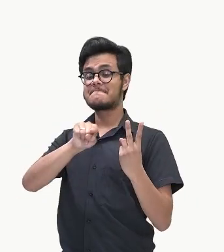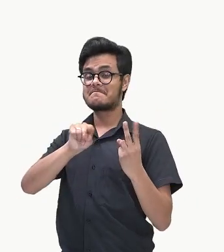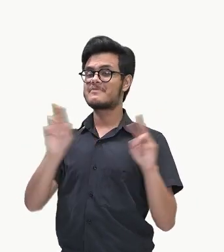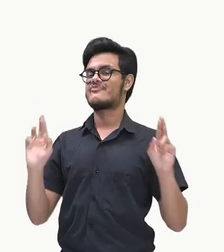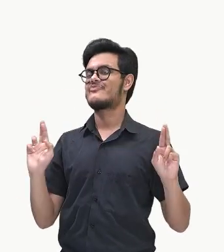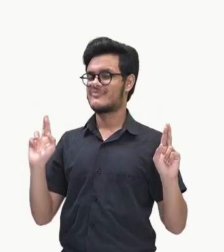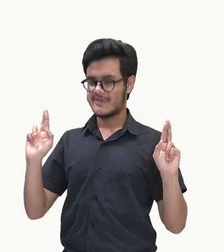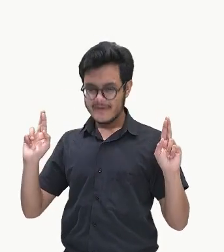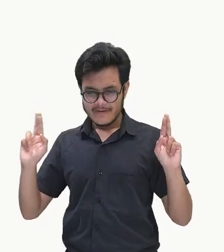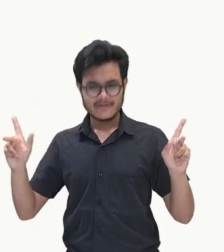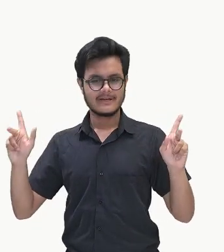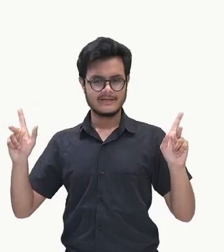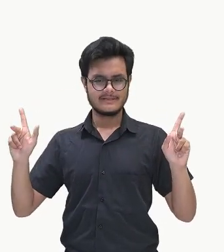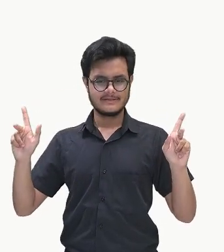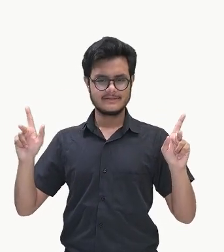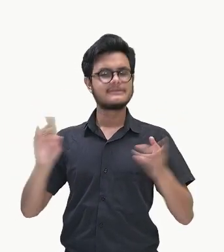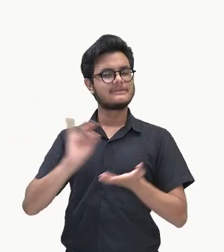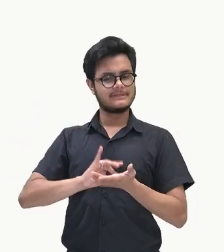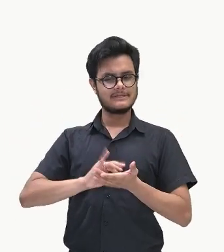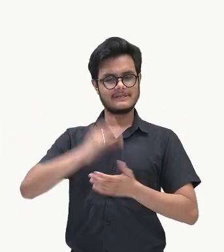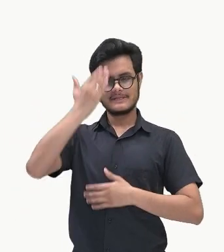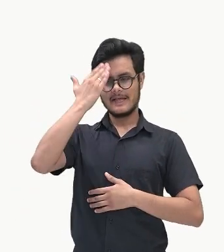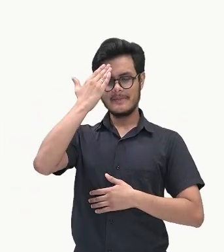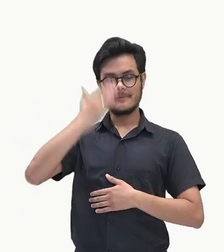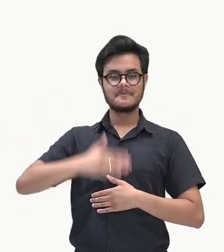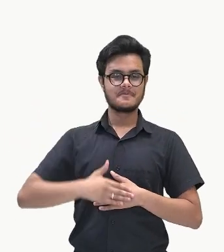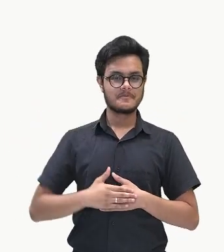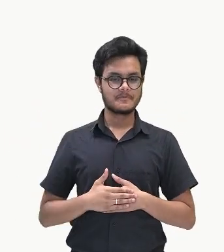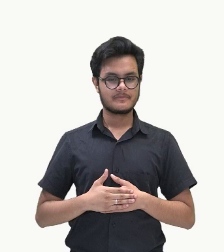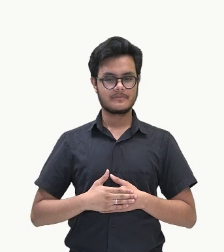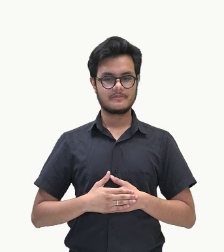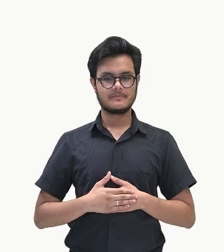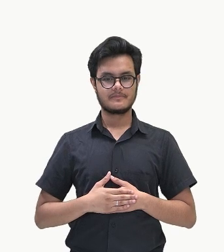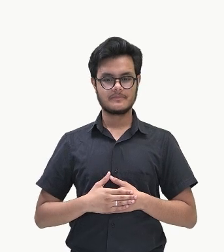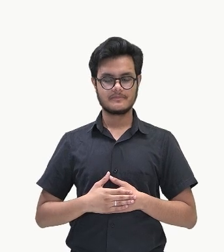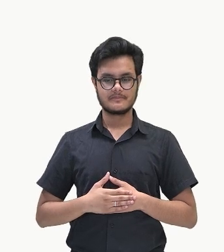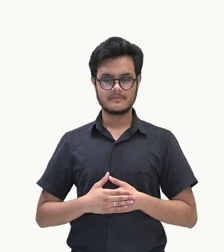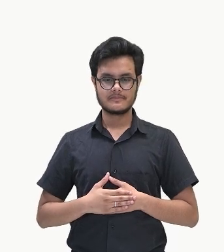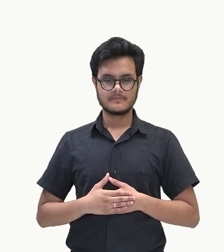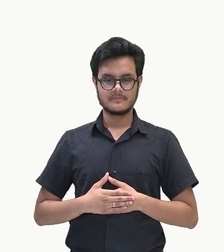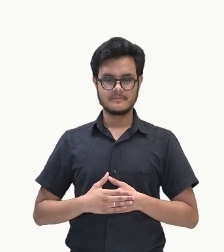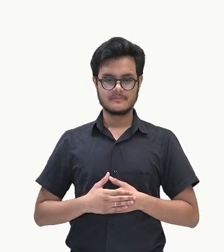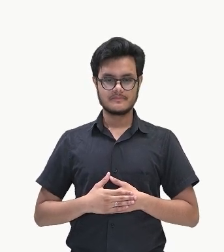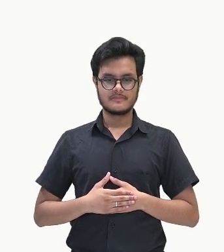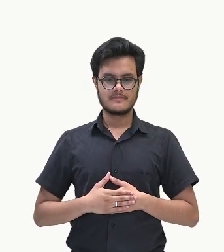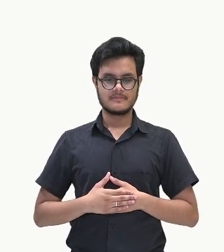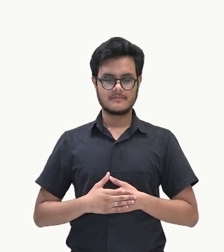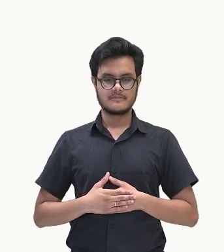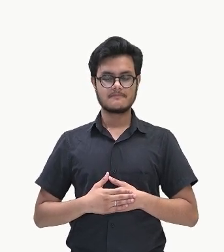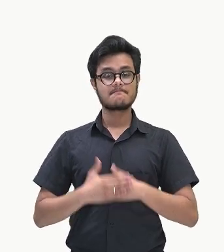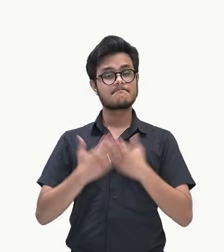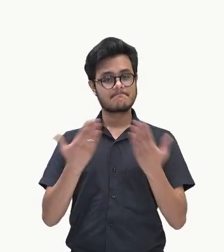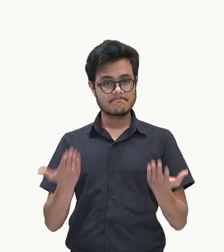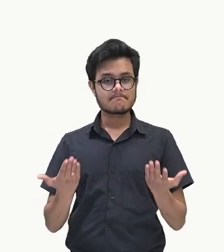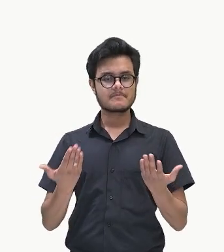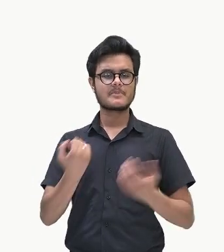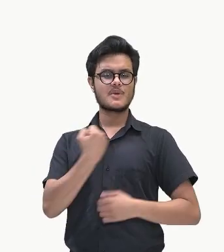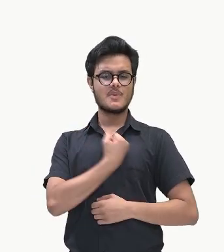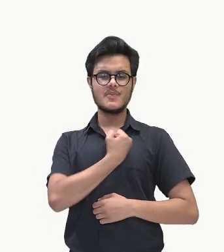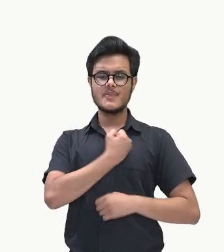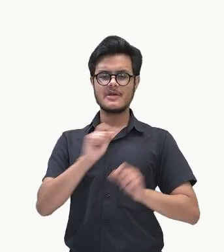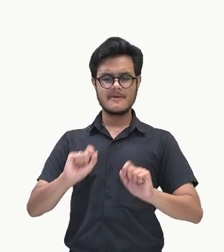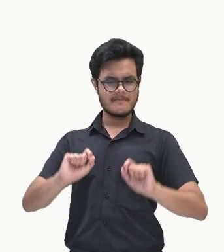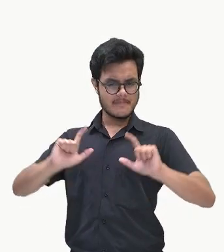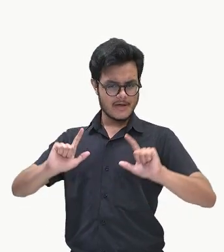índice menor, tá? Este será um número maior.